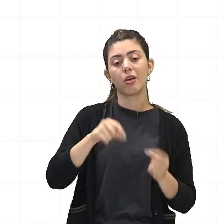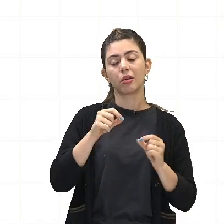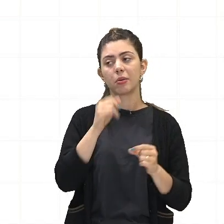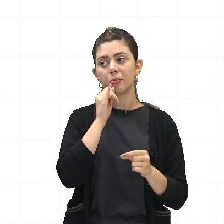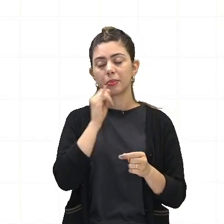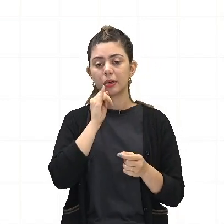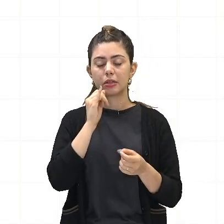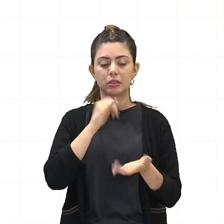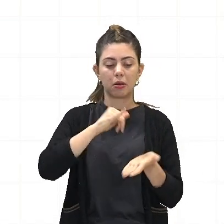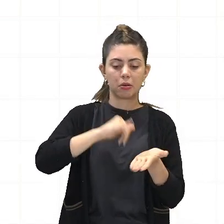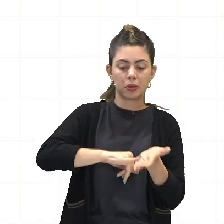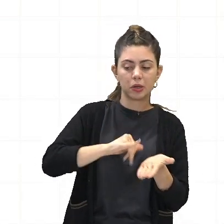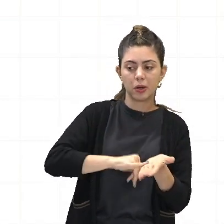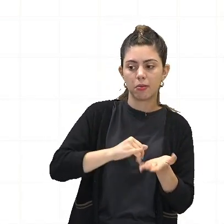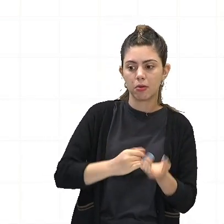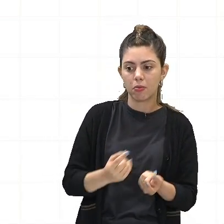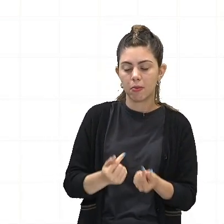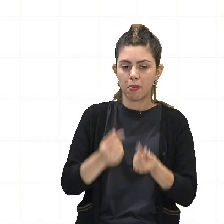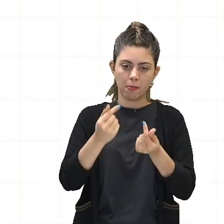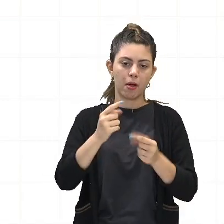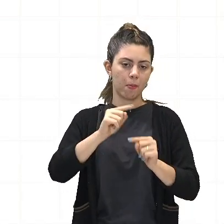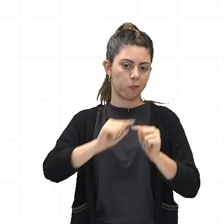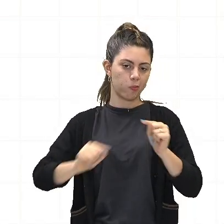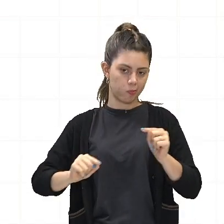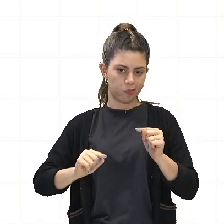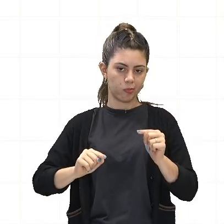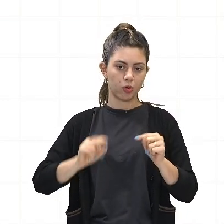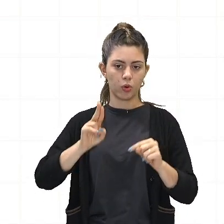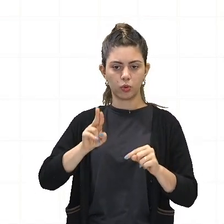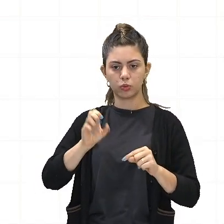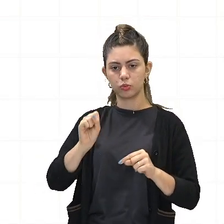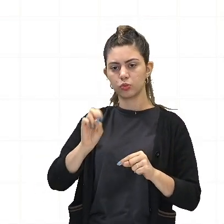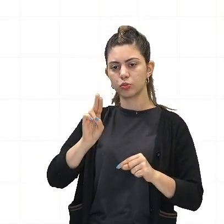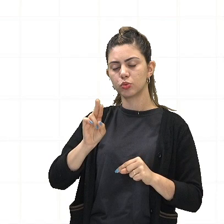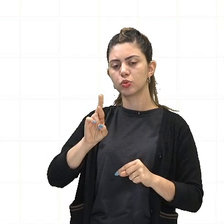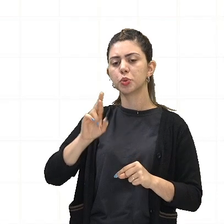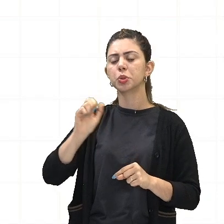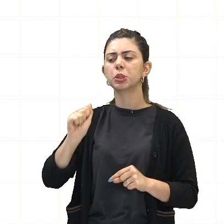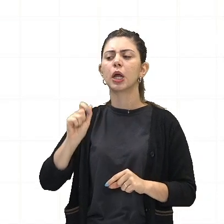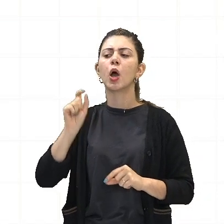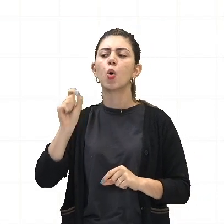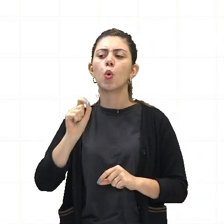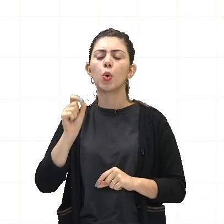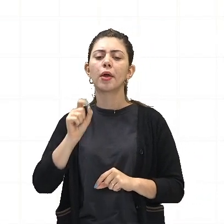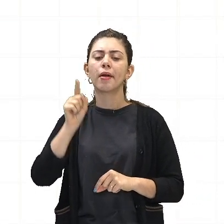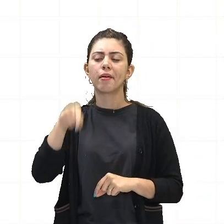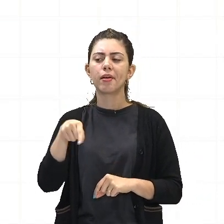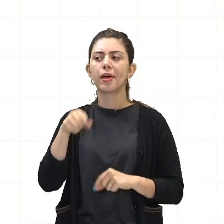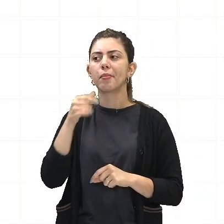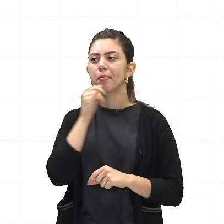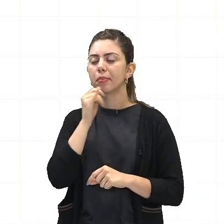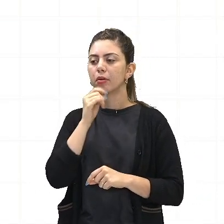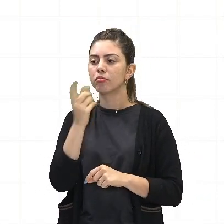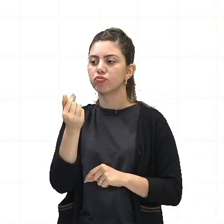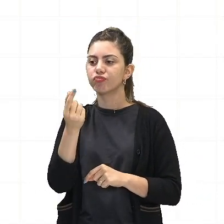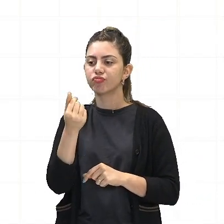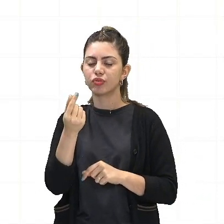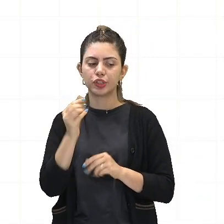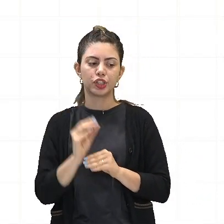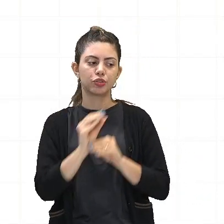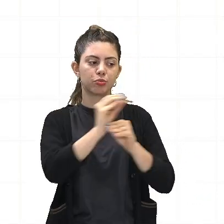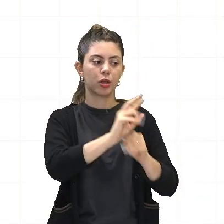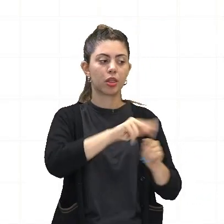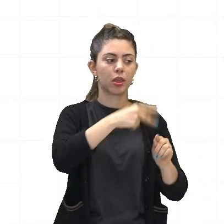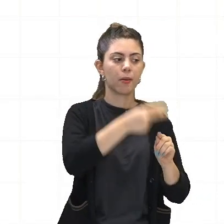alguns entraves em relação à influência da Igreja Católica. Os anseios da classe burguesa, que estava ganhando